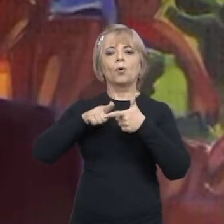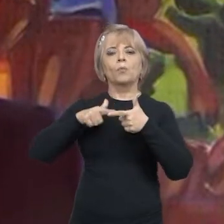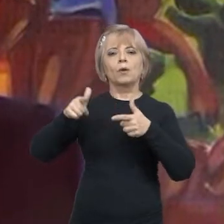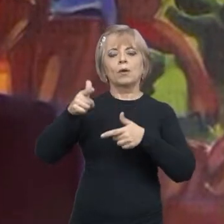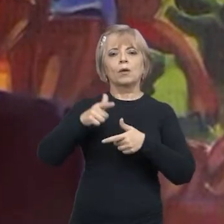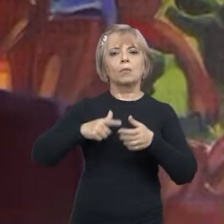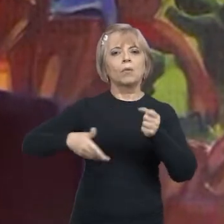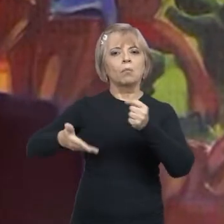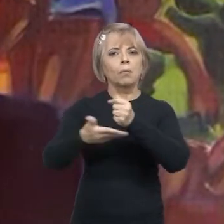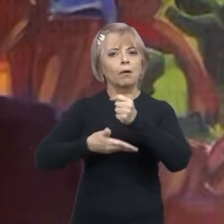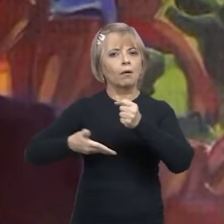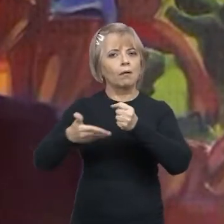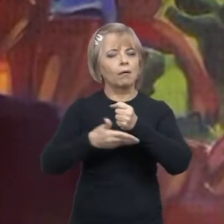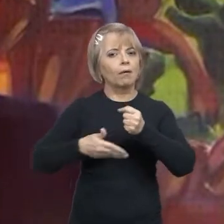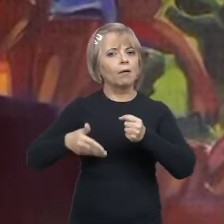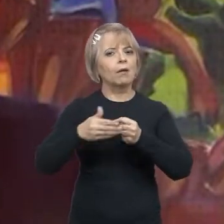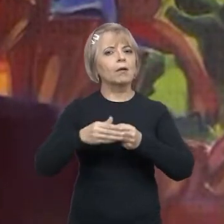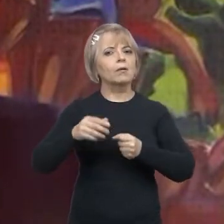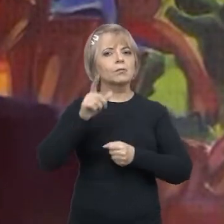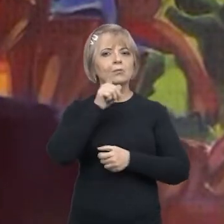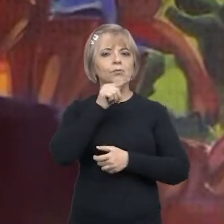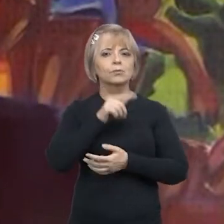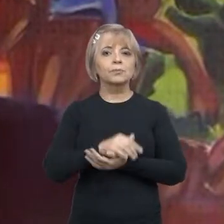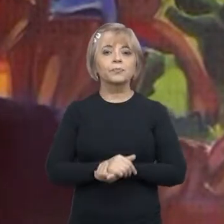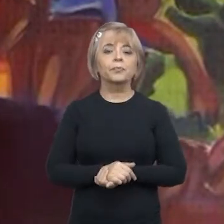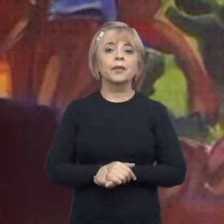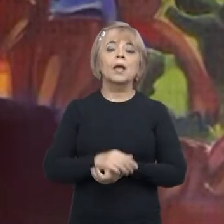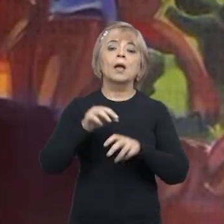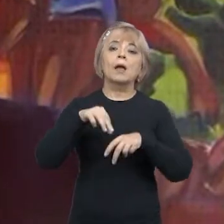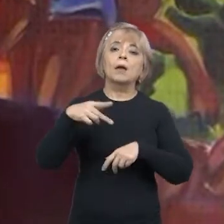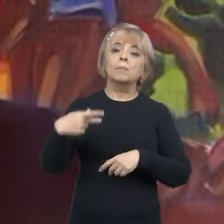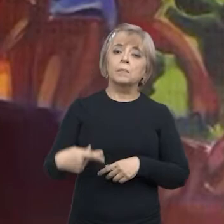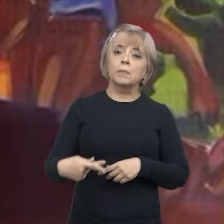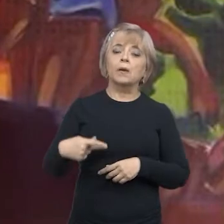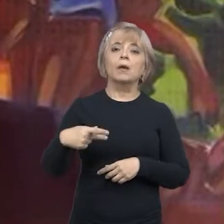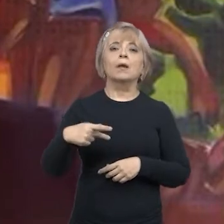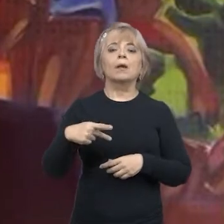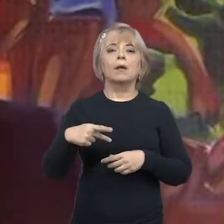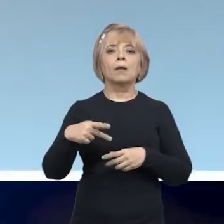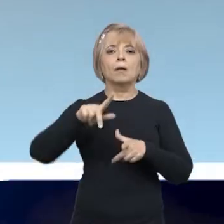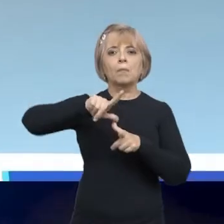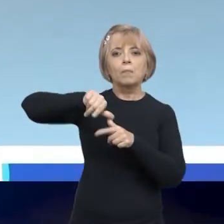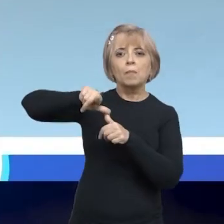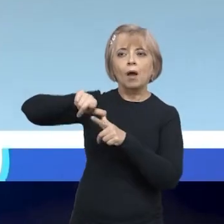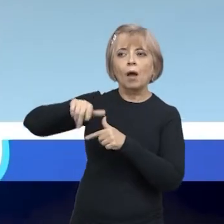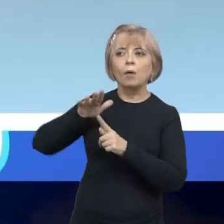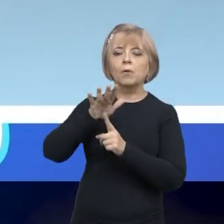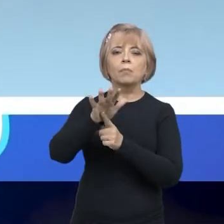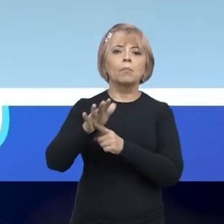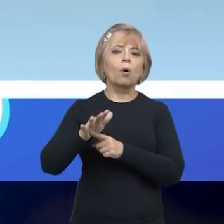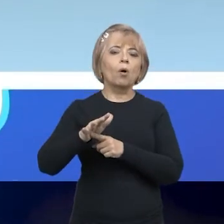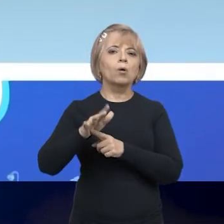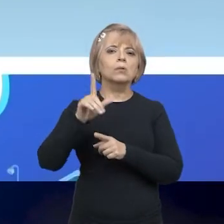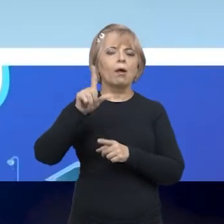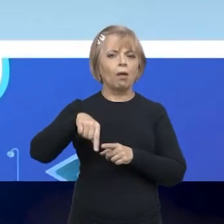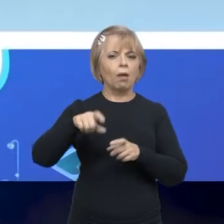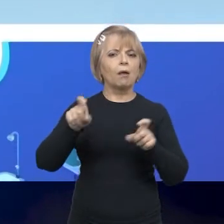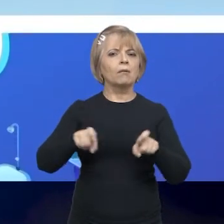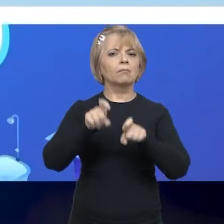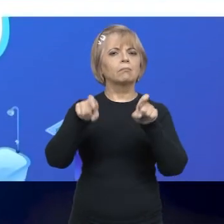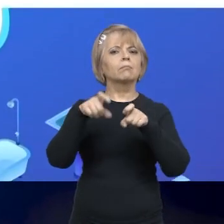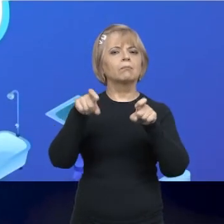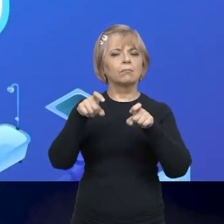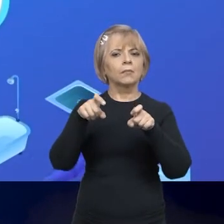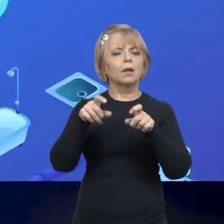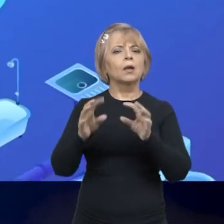saneamento básico. E, finalmente, também em parceria com o MP em Mapas, lançamos o painel do saneamento básico, é uma ferramenta eletrônica que